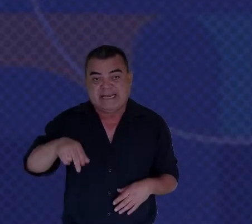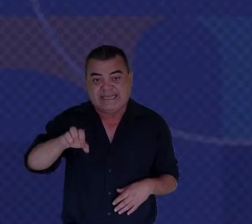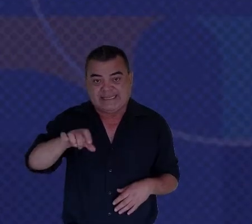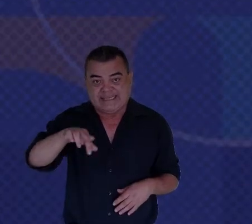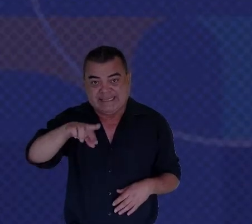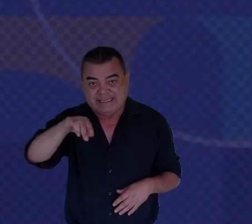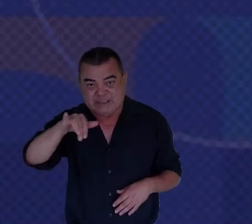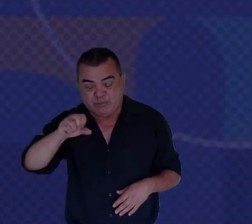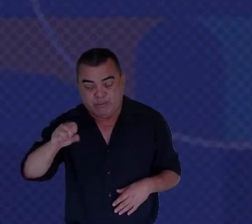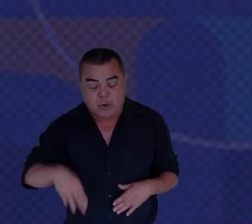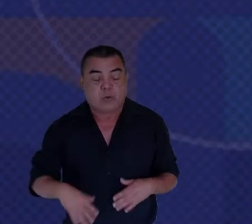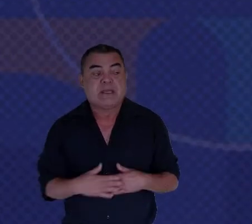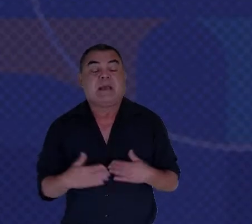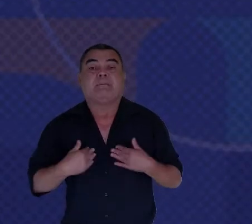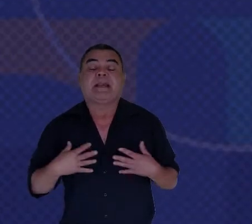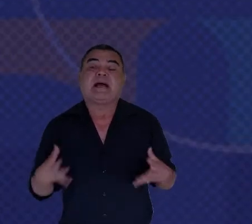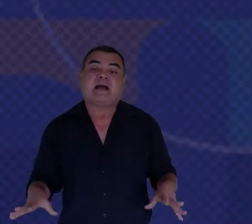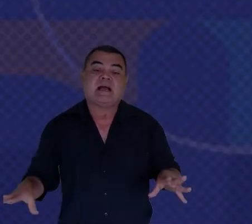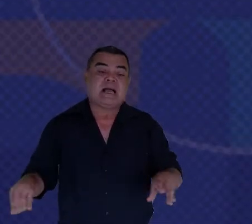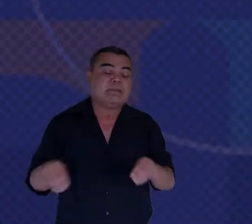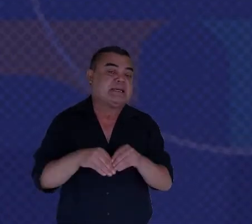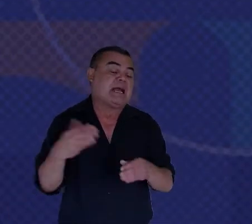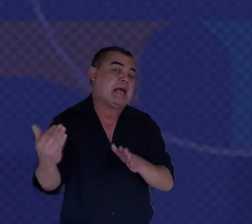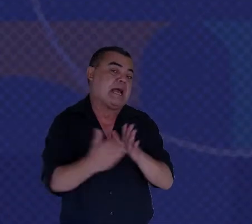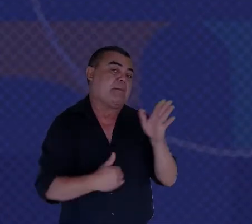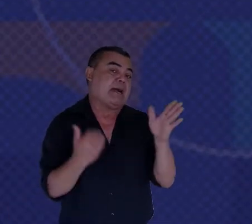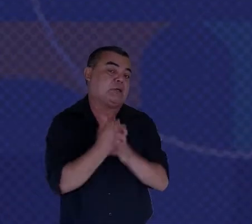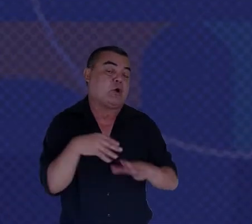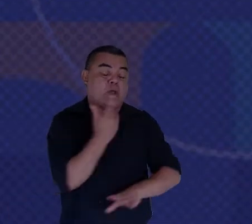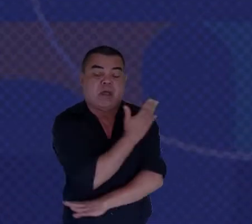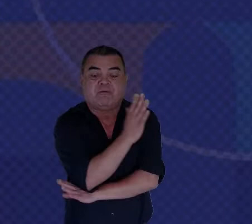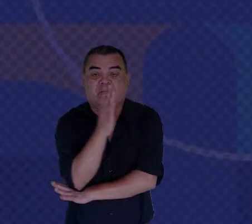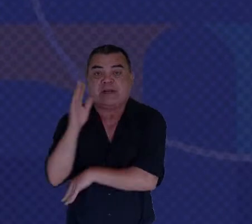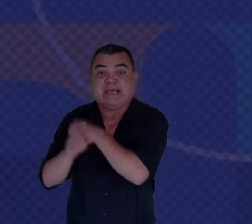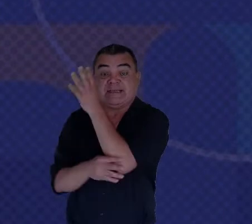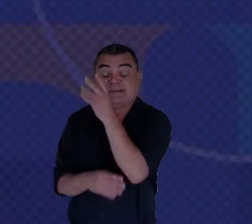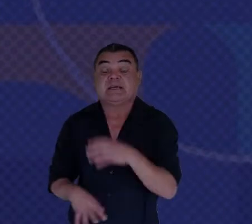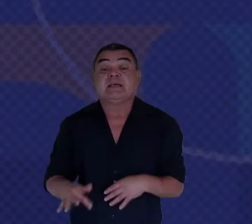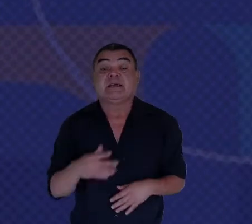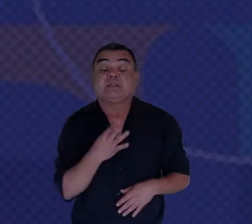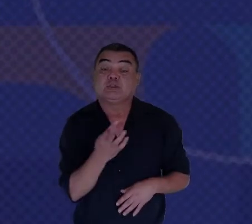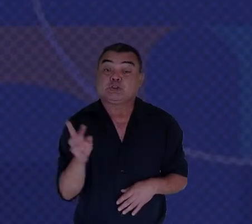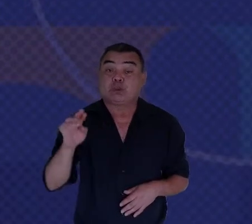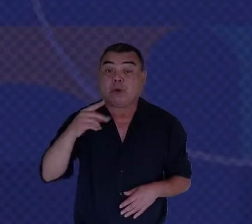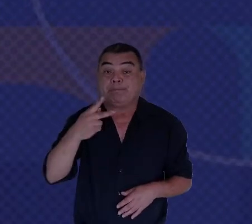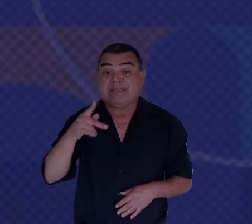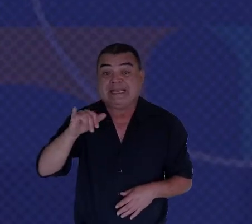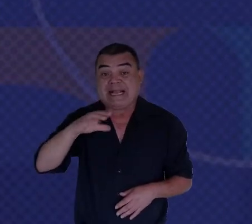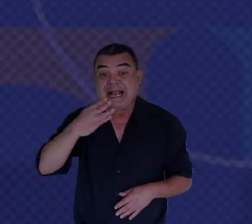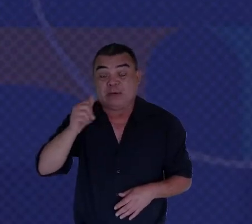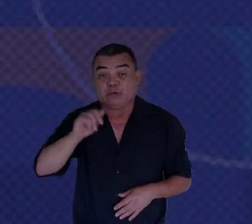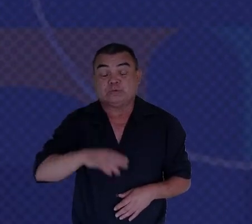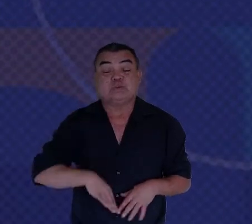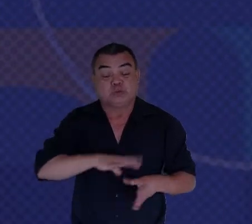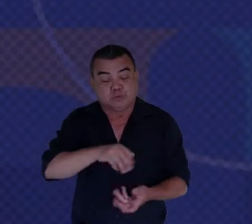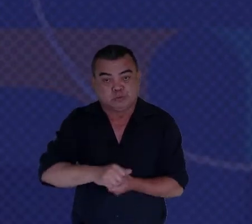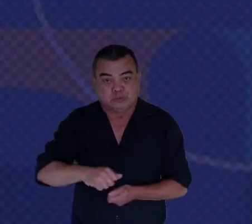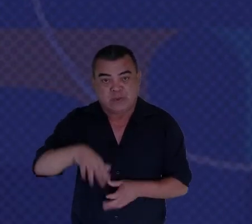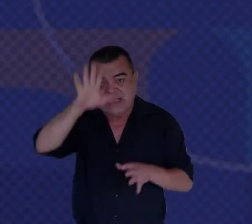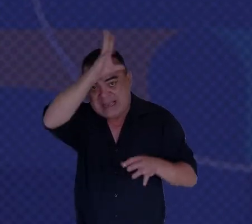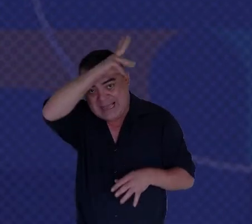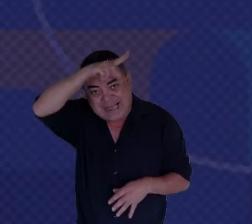biocombustíveis principalmente por abrigar a maior floresta tropical do mundo a nossa Amazônia